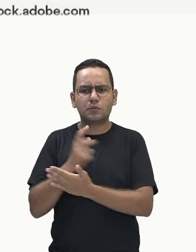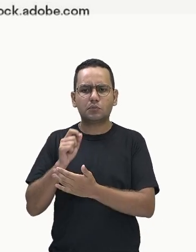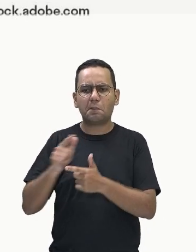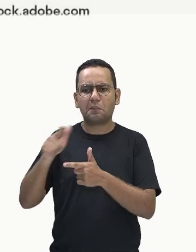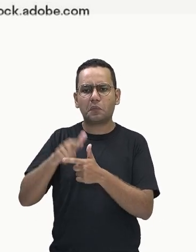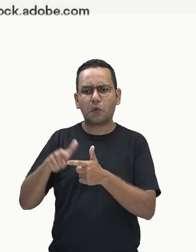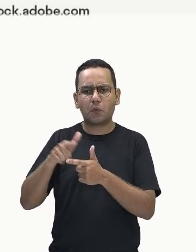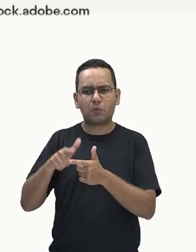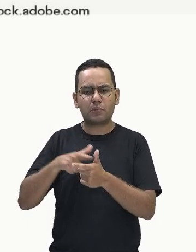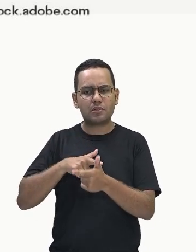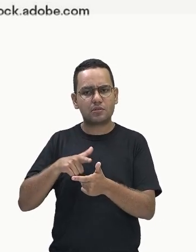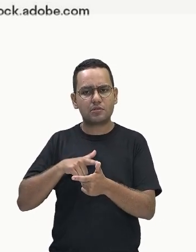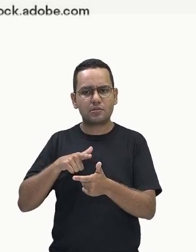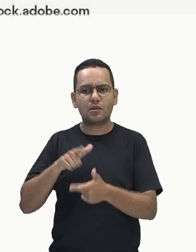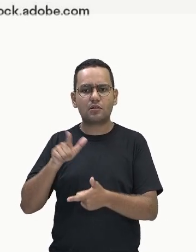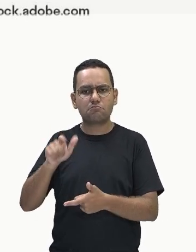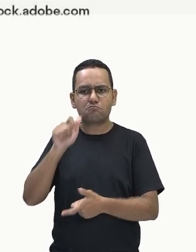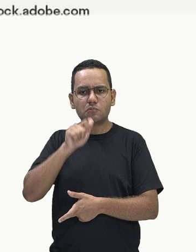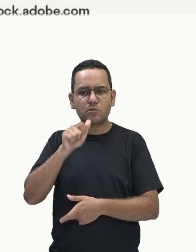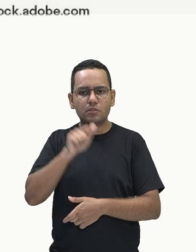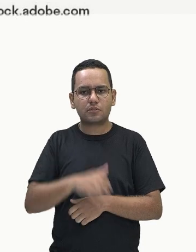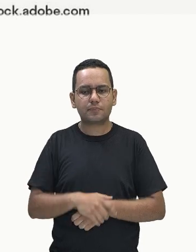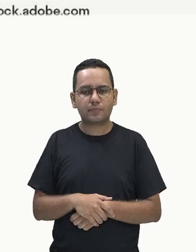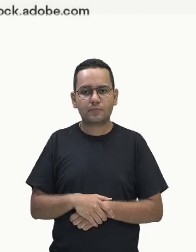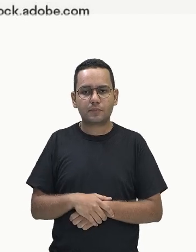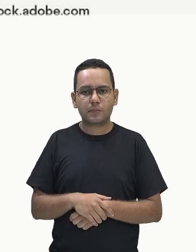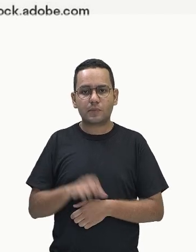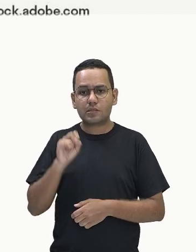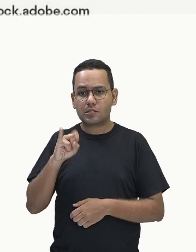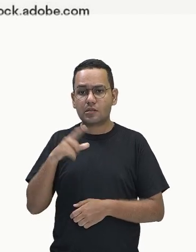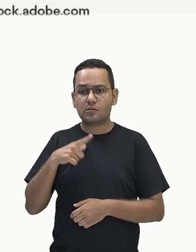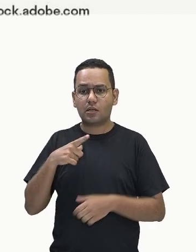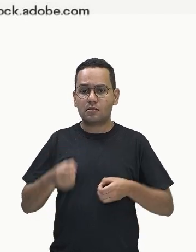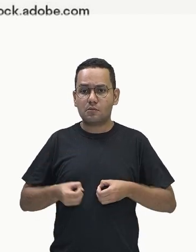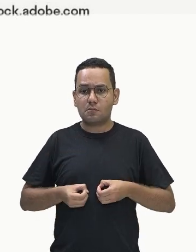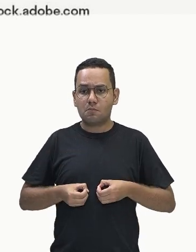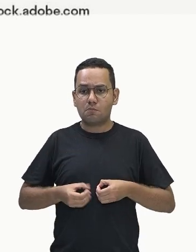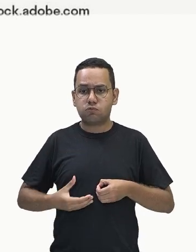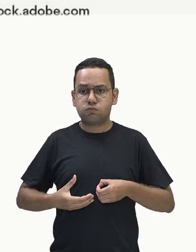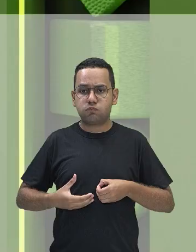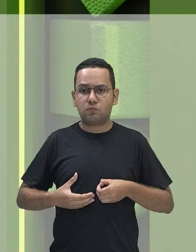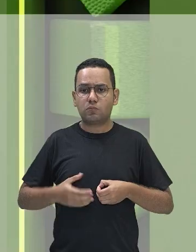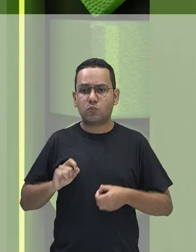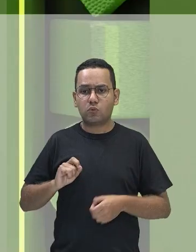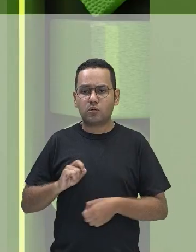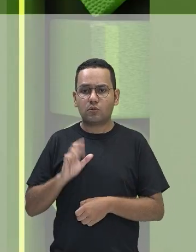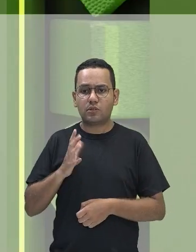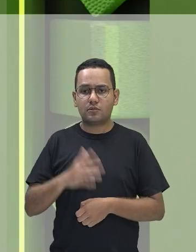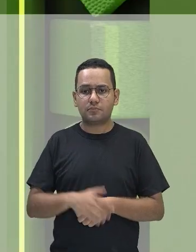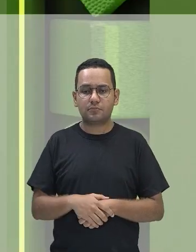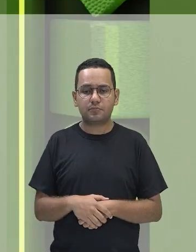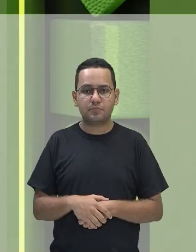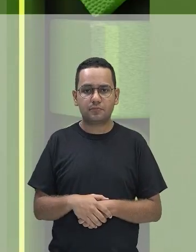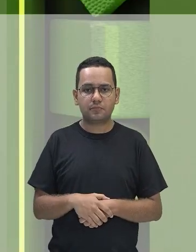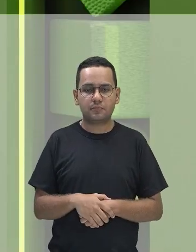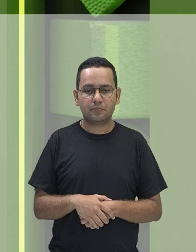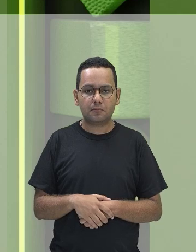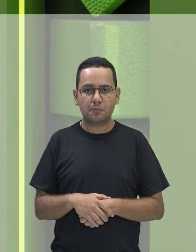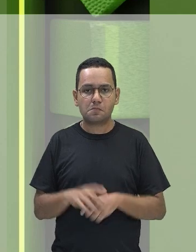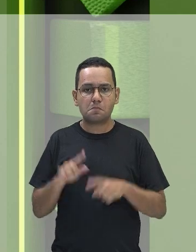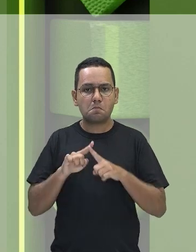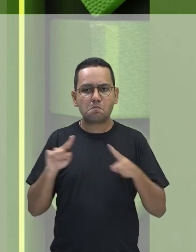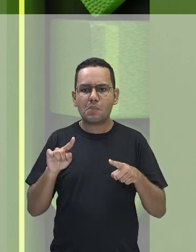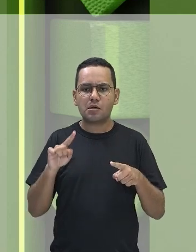ocorrer com as mulheres por conta da síndrome dos ovários policísticos? Bem, um dos sintomas